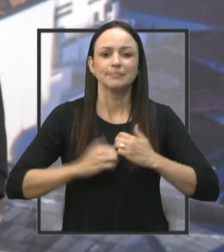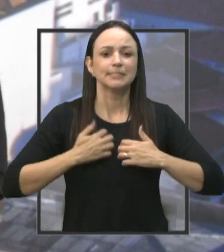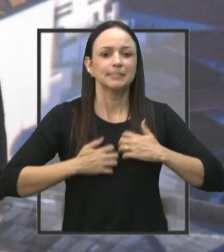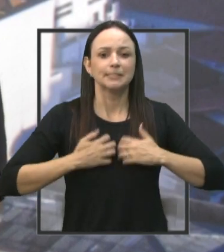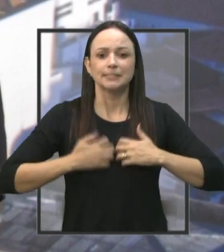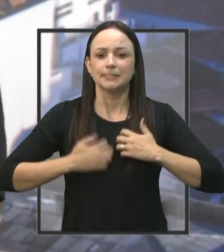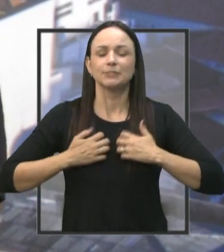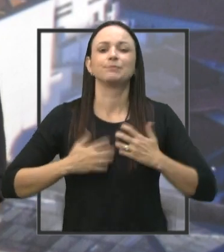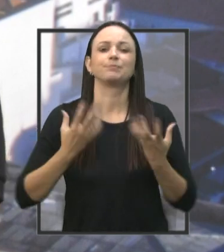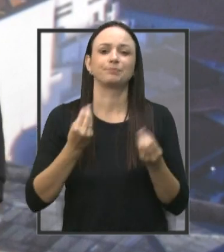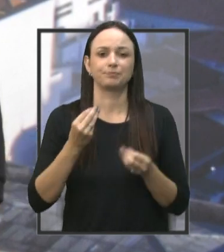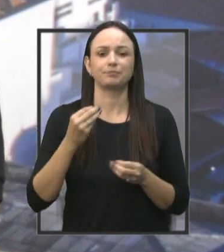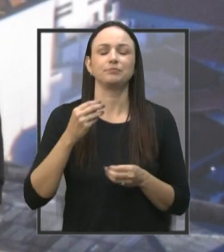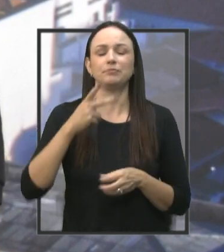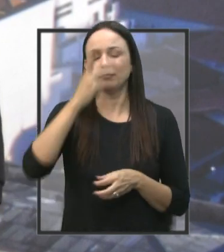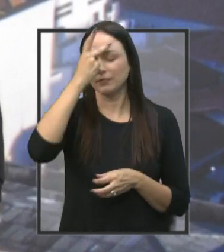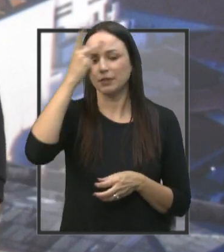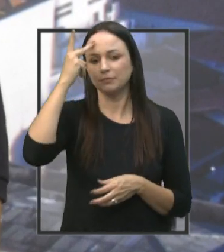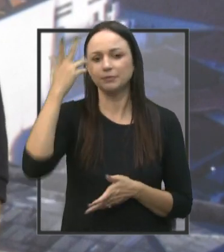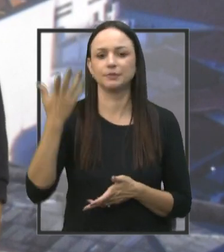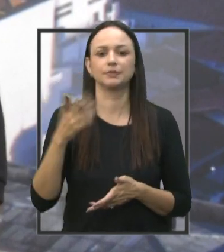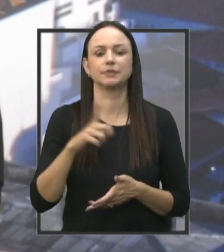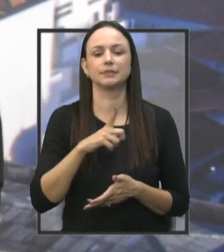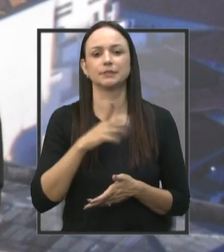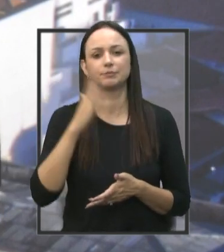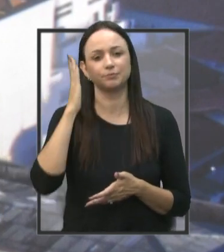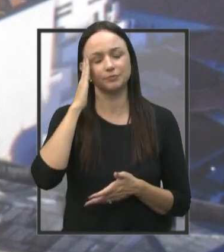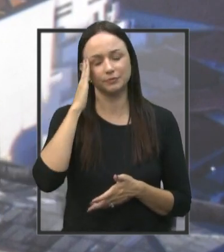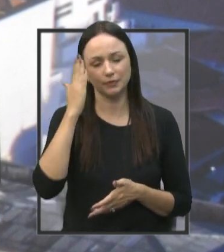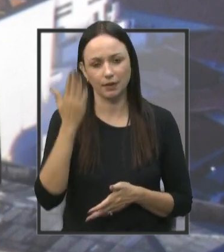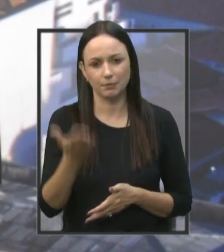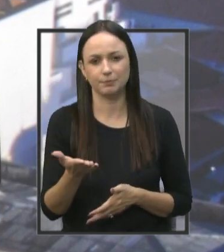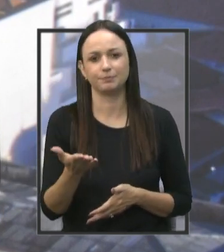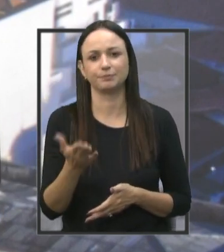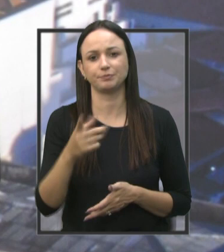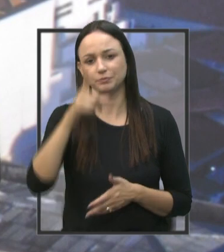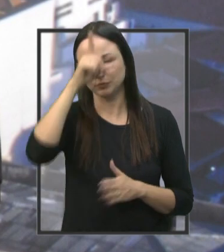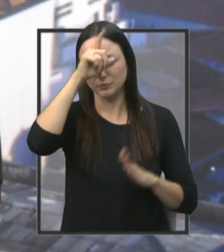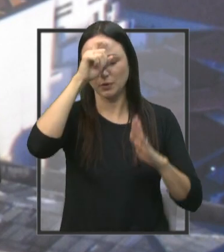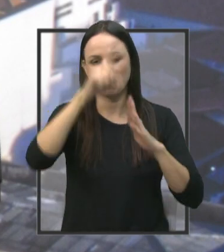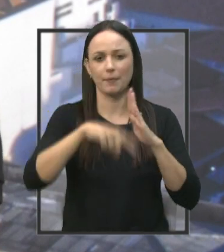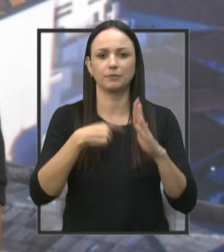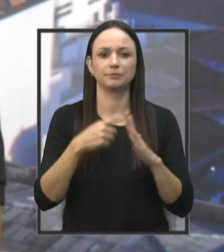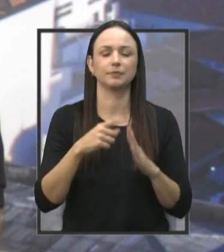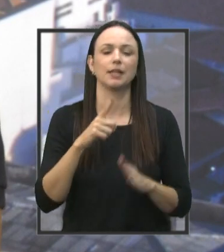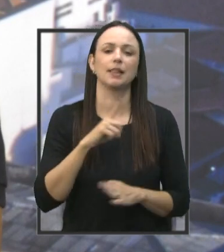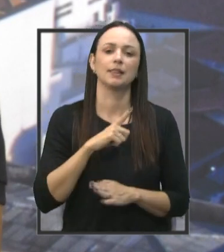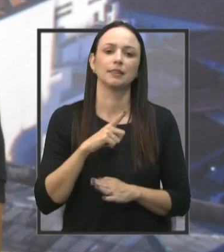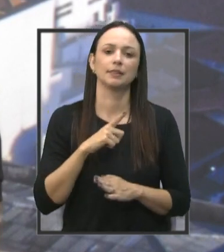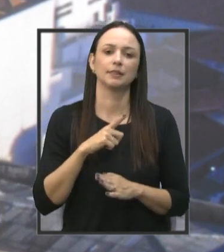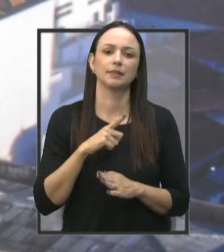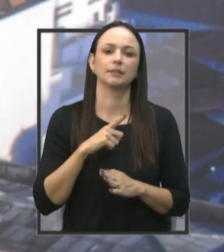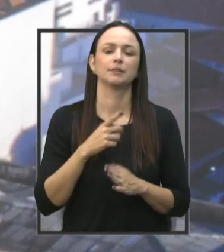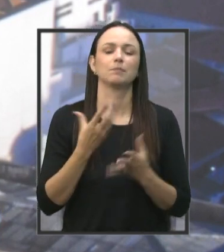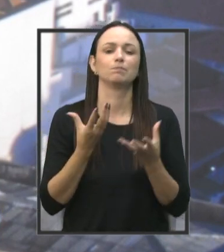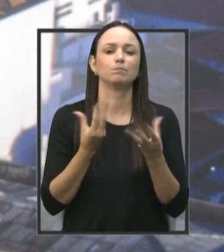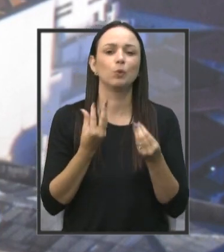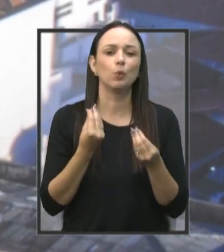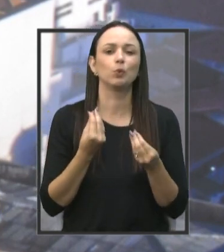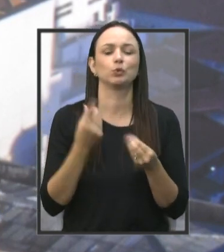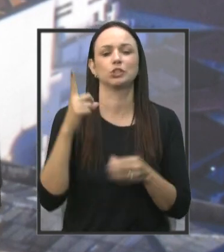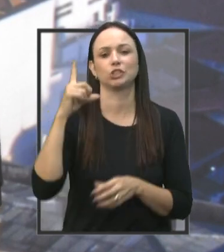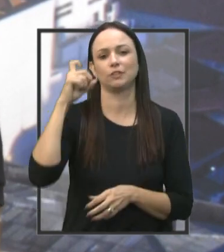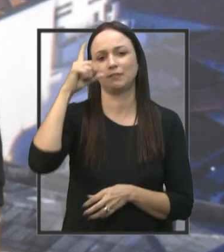ali, tá? Eu acho que muita gente já tomou conhecimento disso. O Hospital Teresa Perlatti passa por